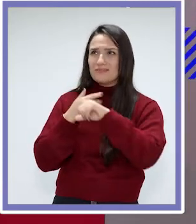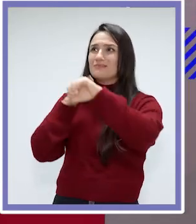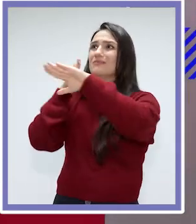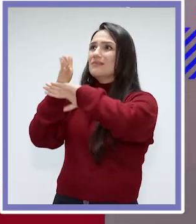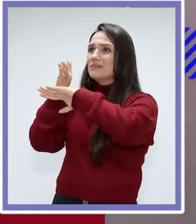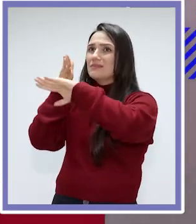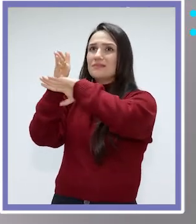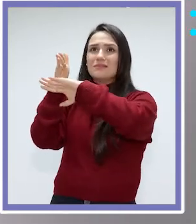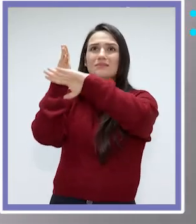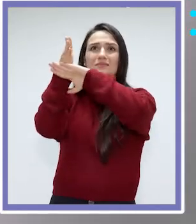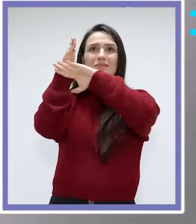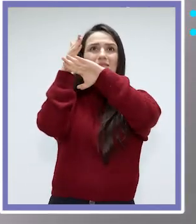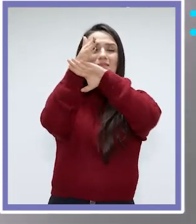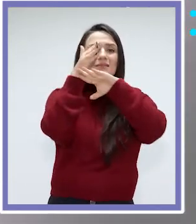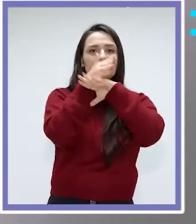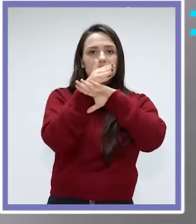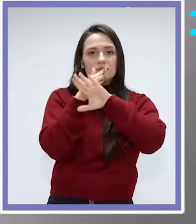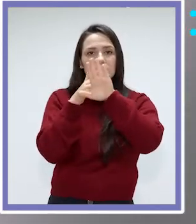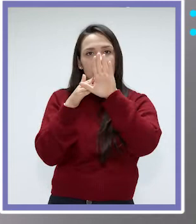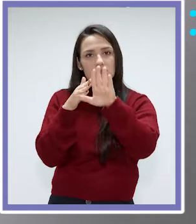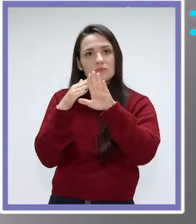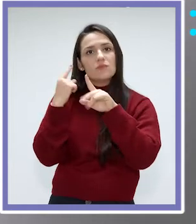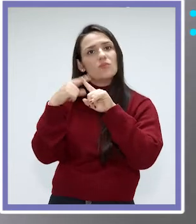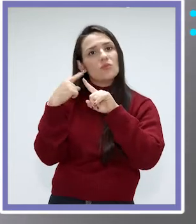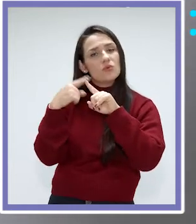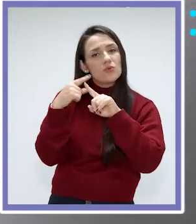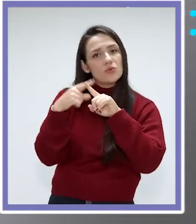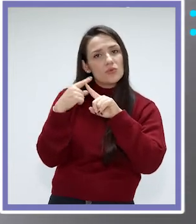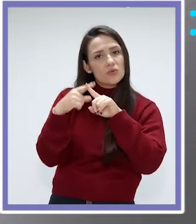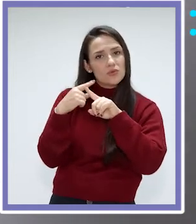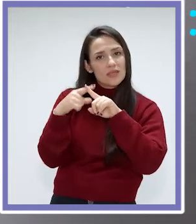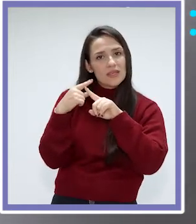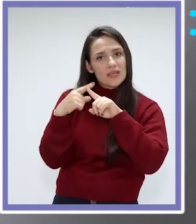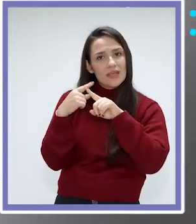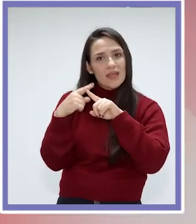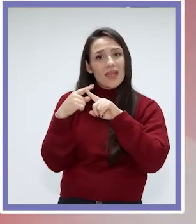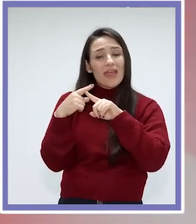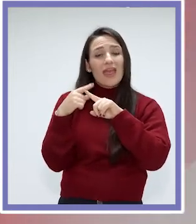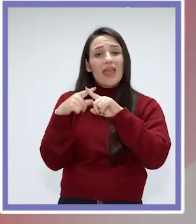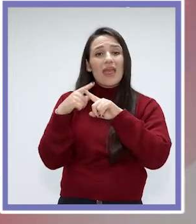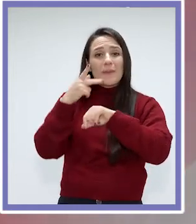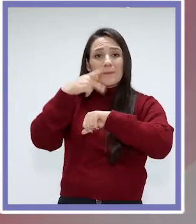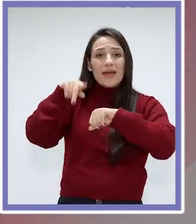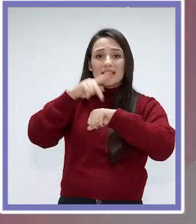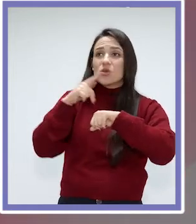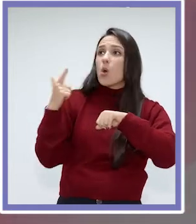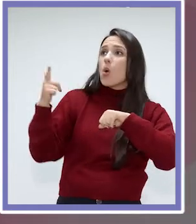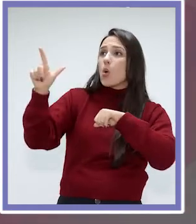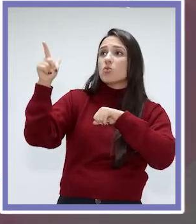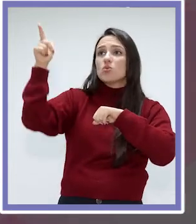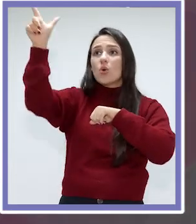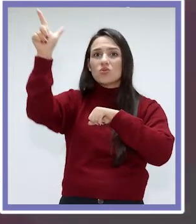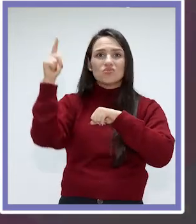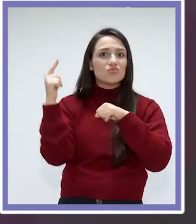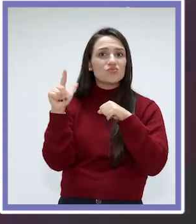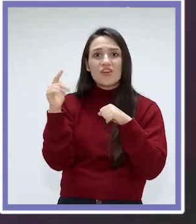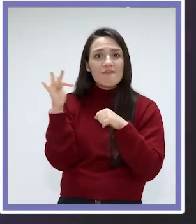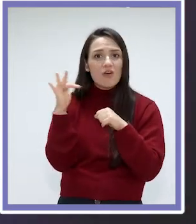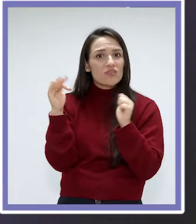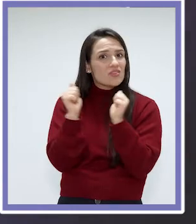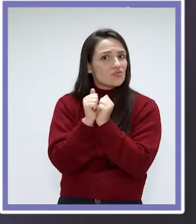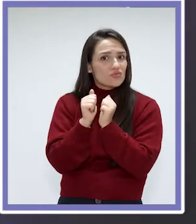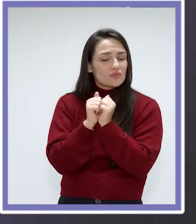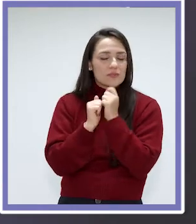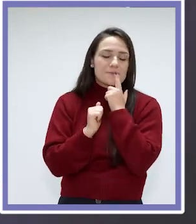das universidades, porque nem todos os outros países estavam articulados com o governo como nós estávamos de início, né? Então, assim, nós recebemos uma